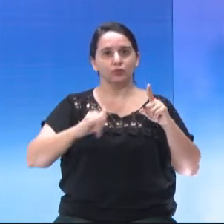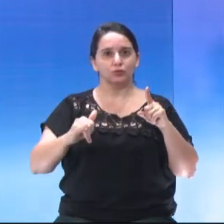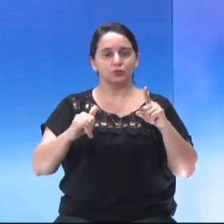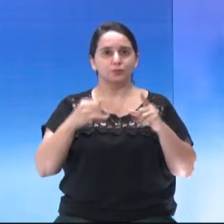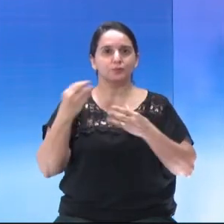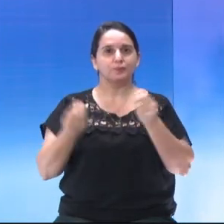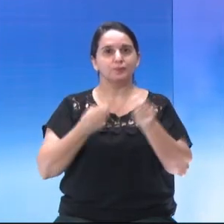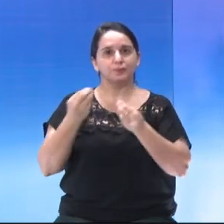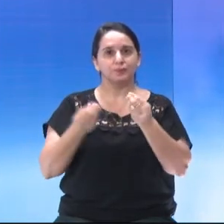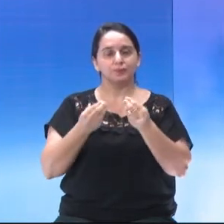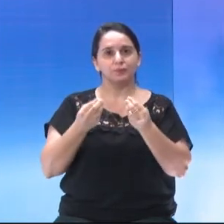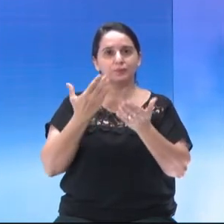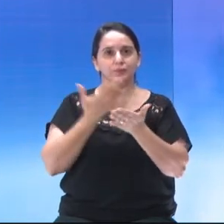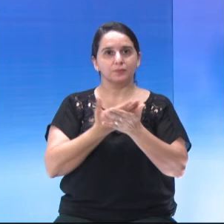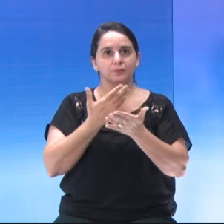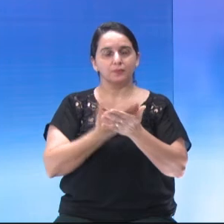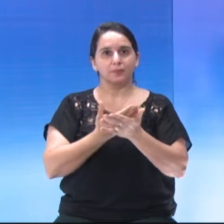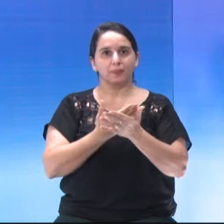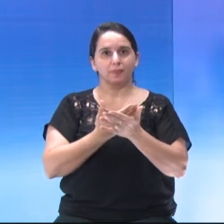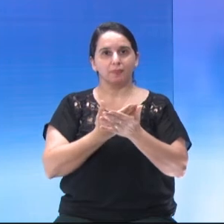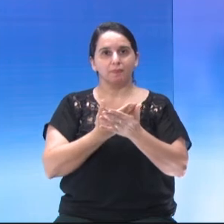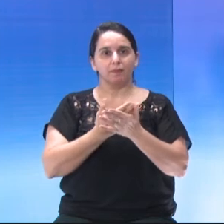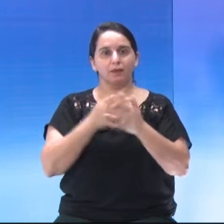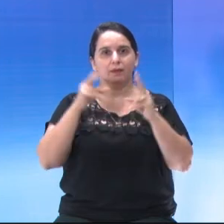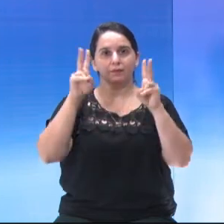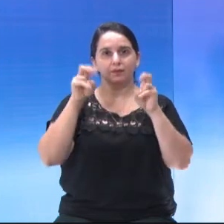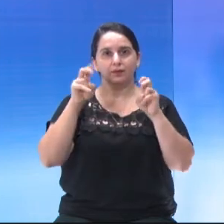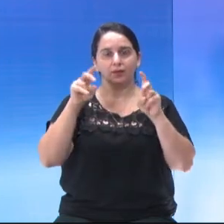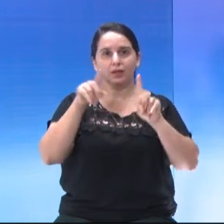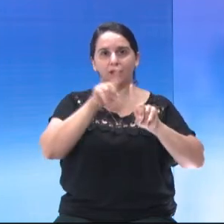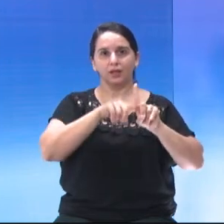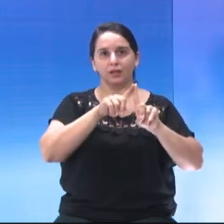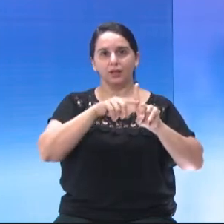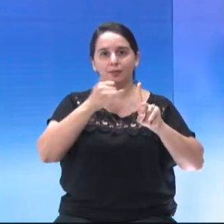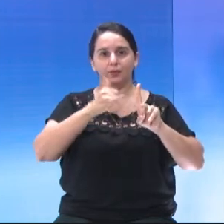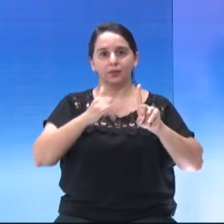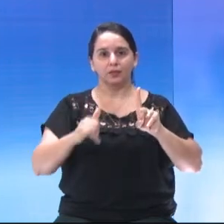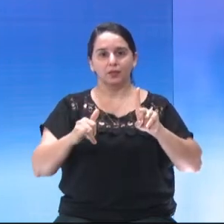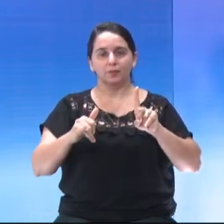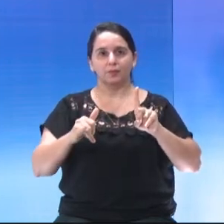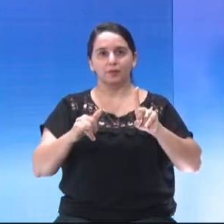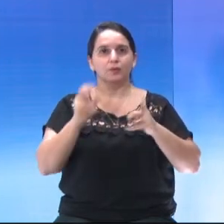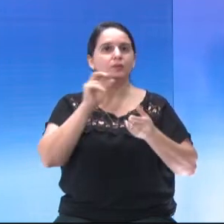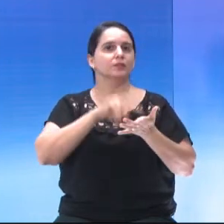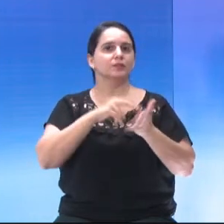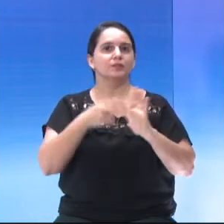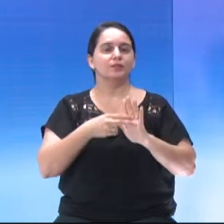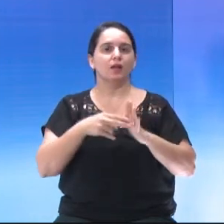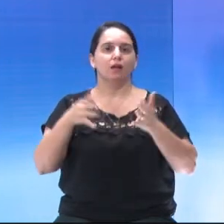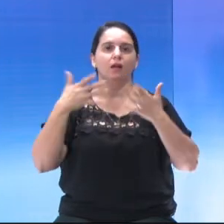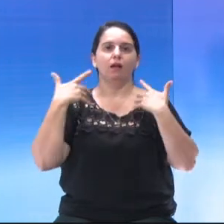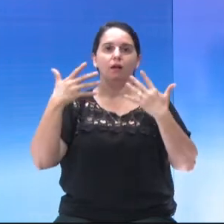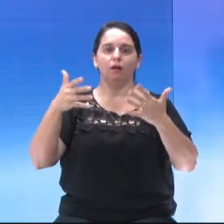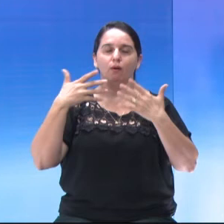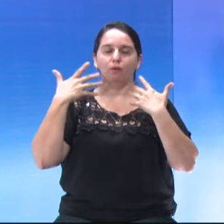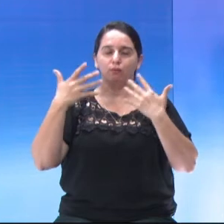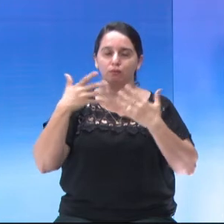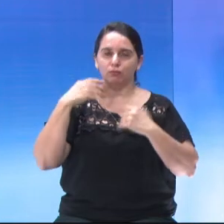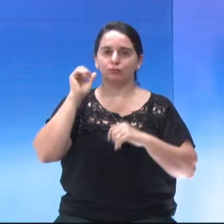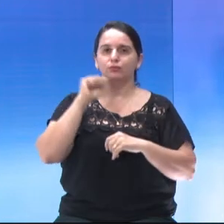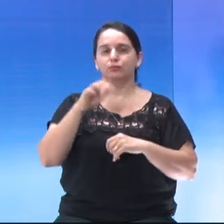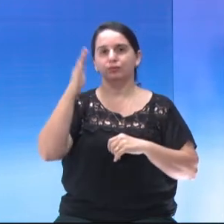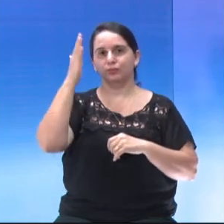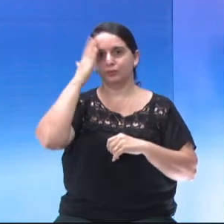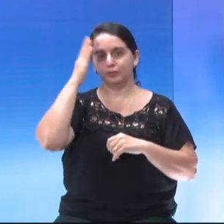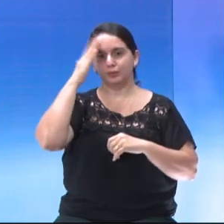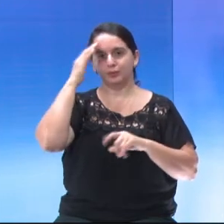que nós estamos falando, em termos de termoquímica, nada mais é do que o calor. O calor, nós já sabemos, ele